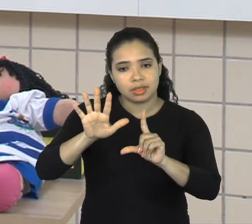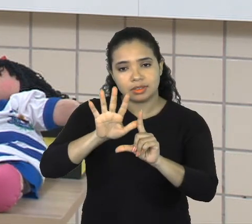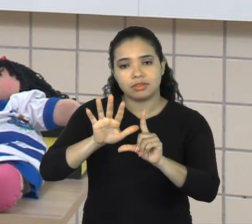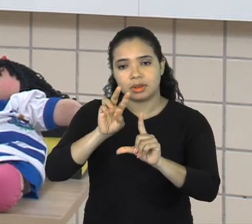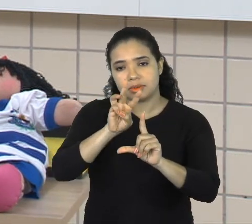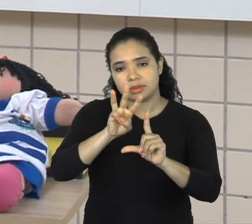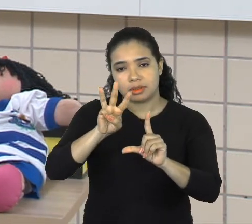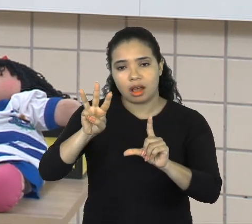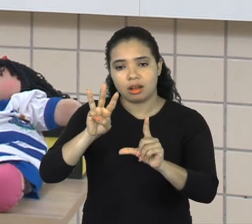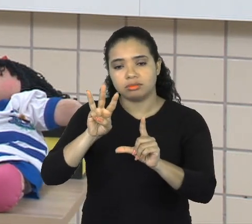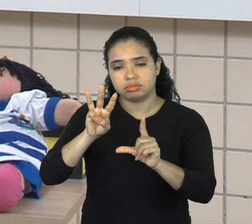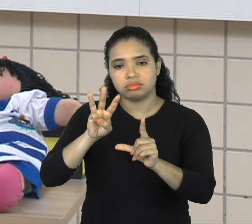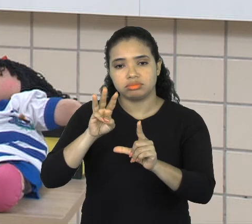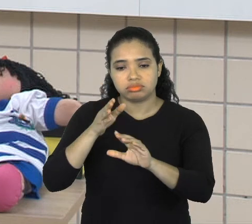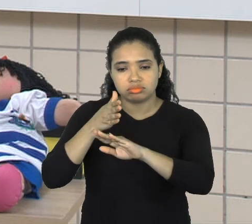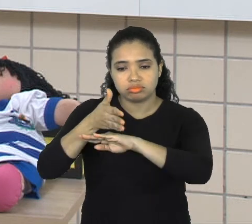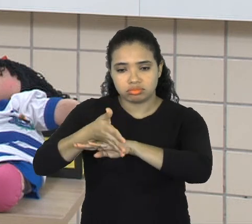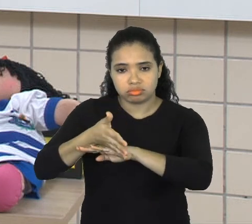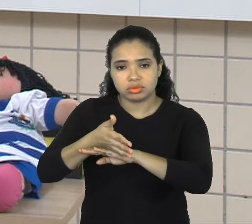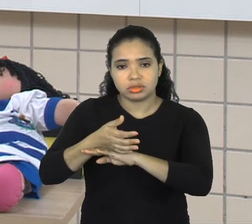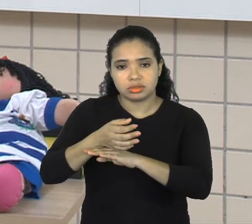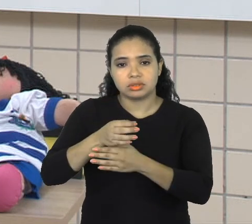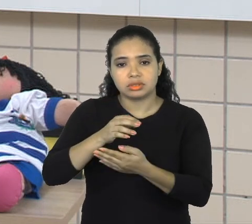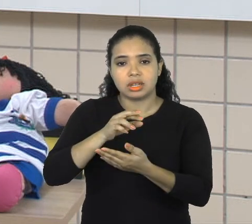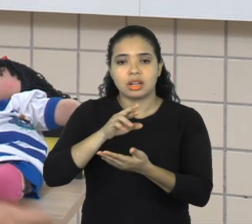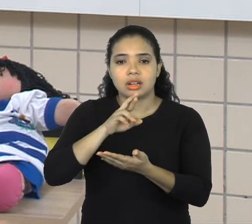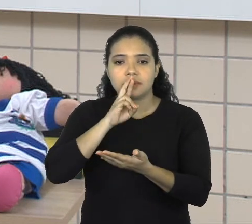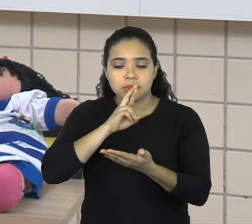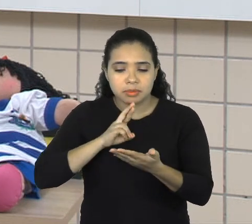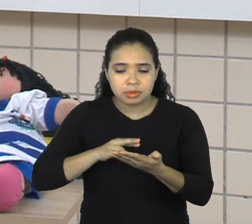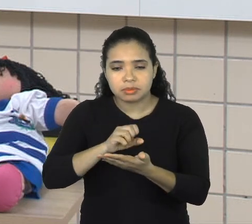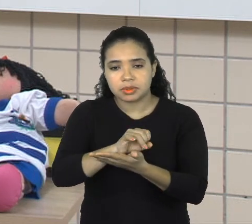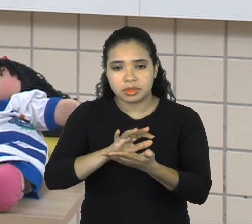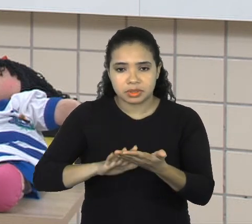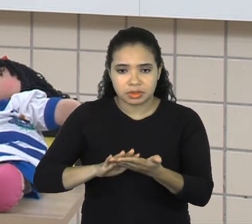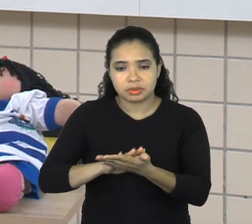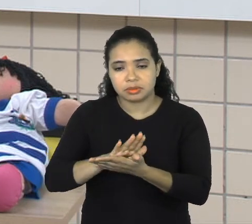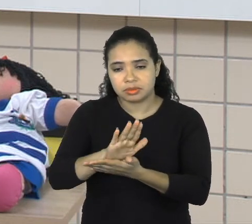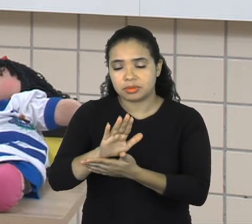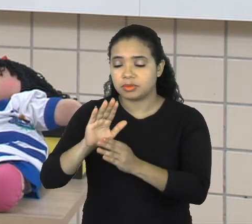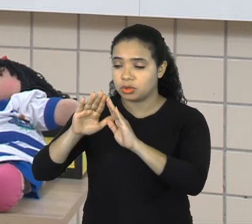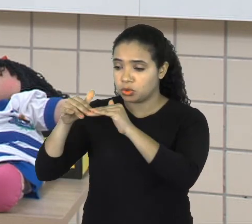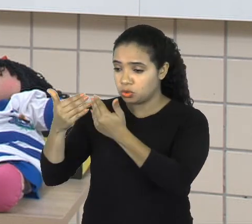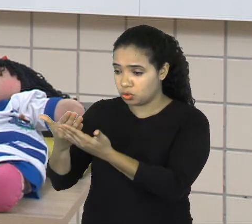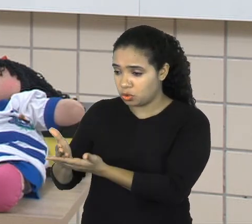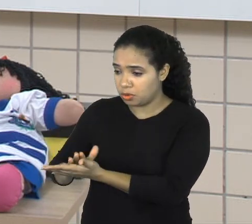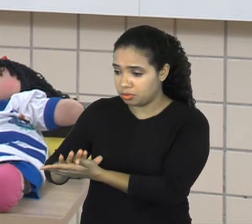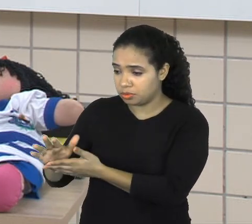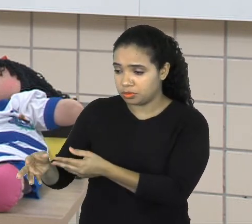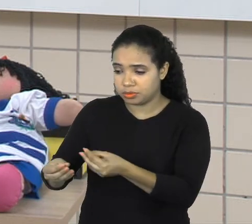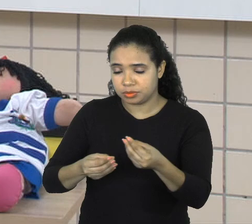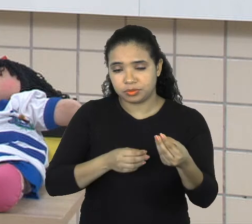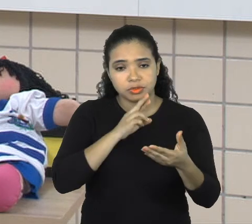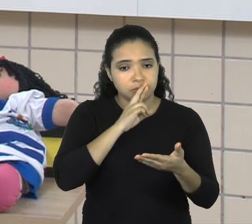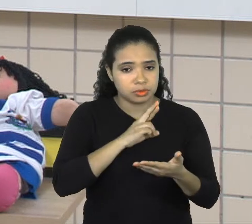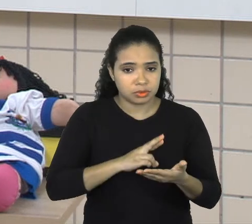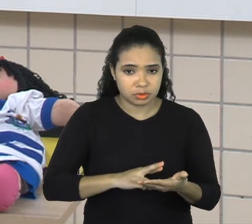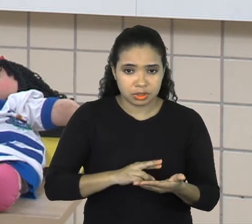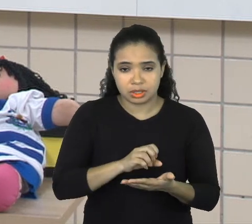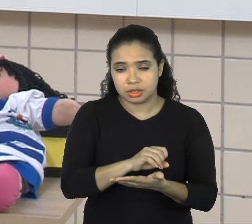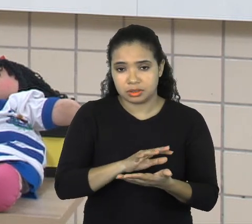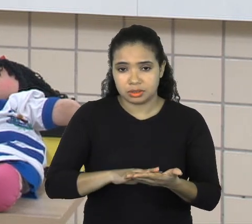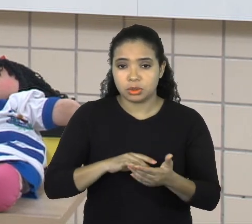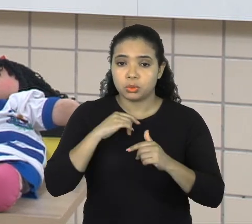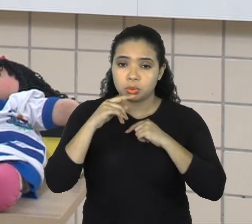plataforma, faça as atividades, se não tenha, vai à escola, pegue o material impresso. Não deixe de participar, não deixe de fazer as atividades.